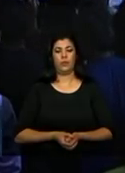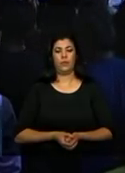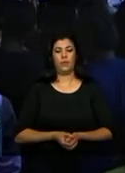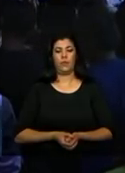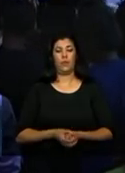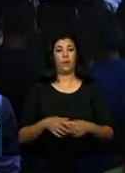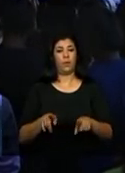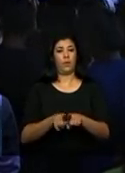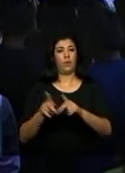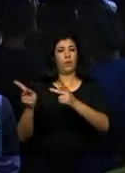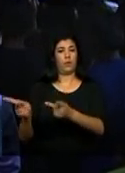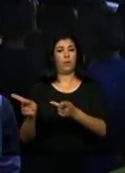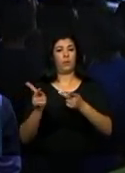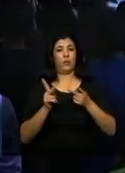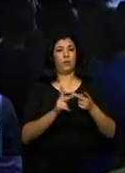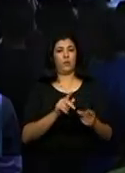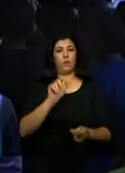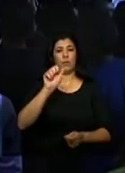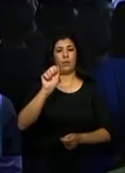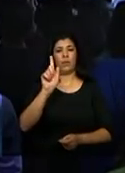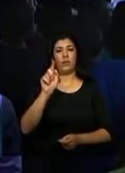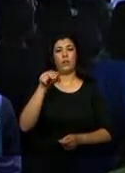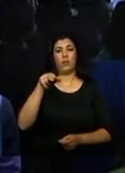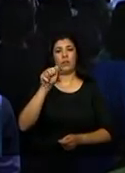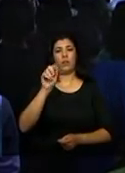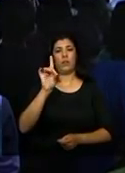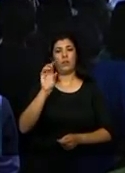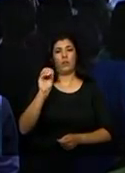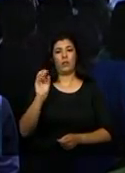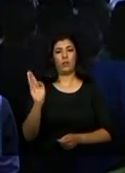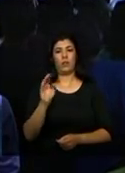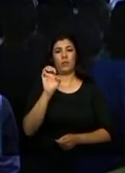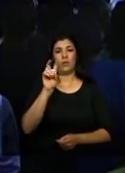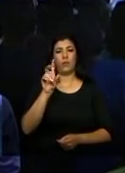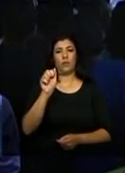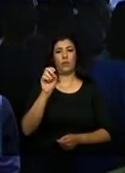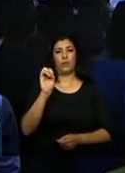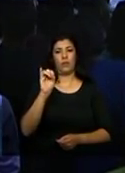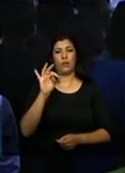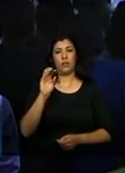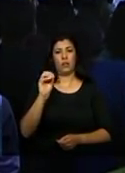Convidamos Aguinaldo Evaristo Dias, André